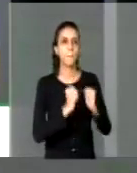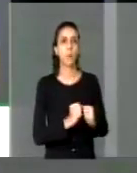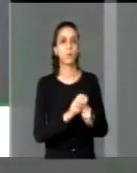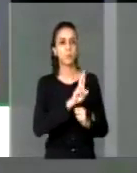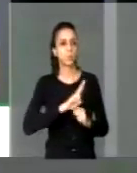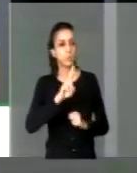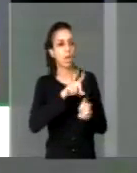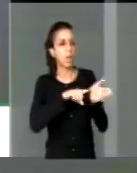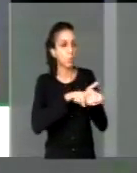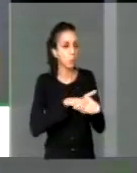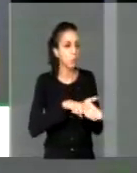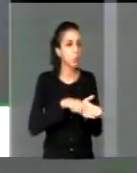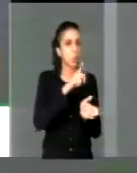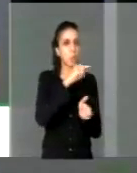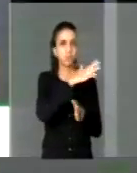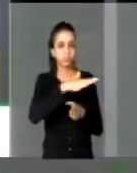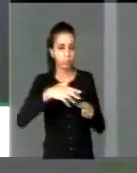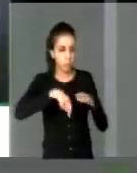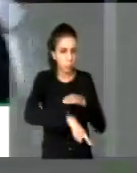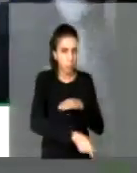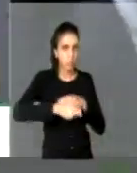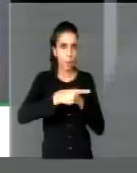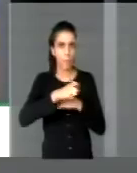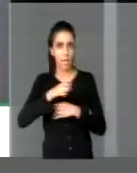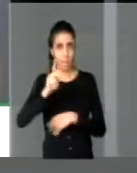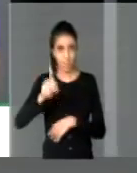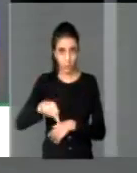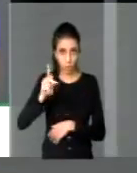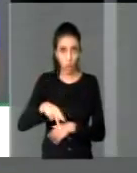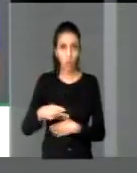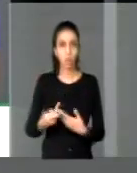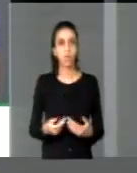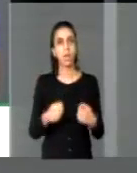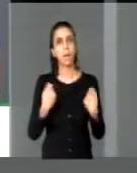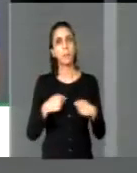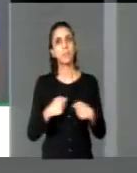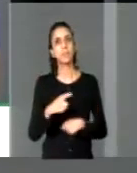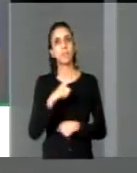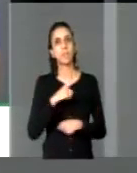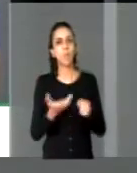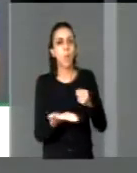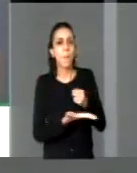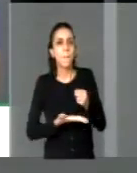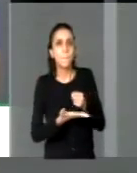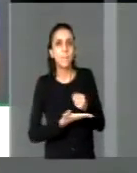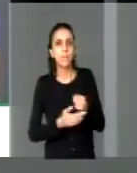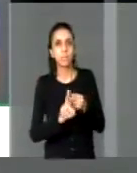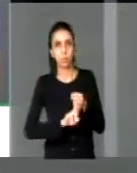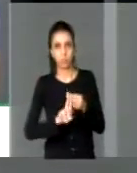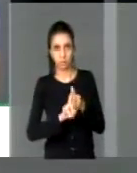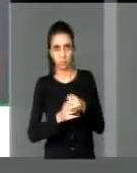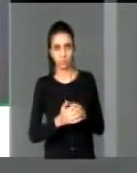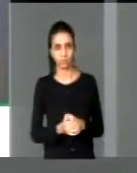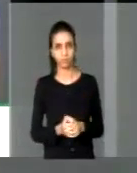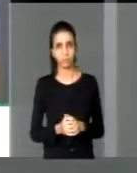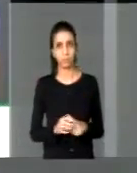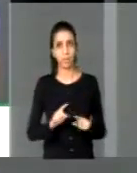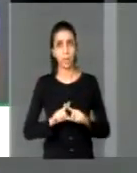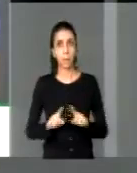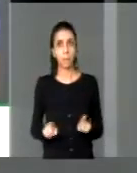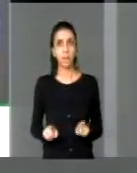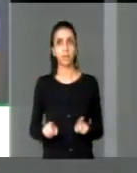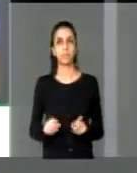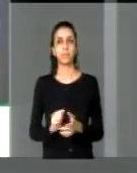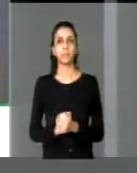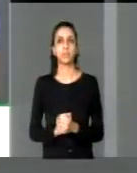petróleo e gás devem adquirir um percentual mínimo estabelecido de bens e serviços nacionais. Com o fim do monopólio estatal do